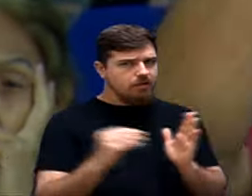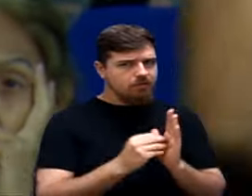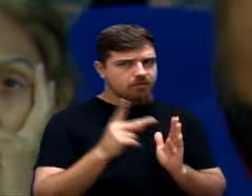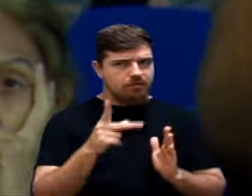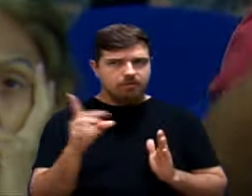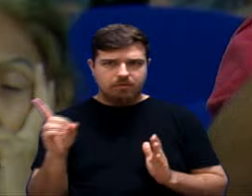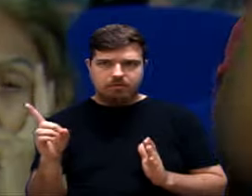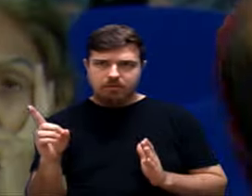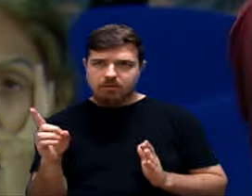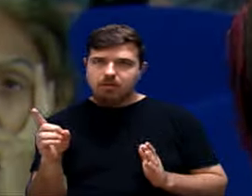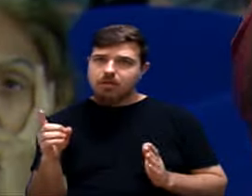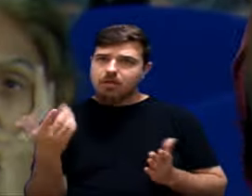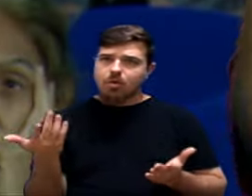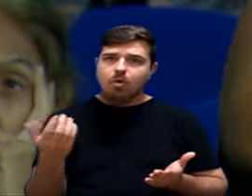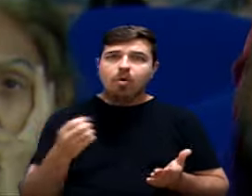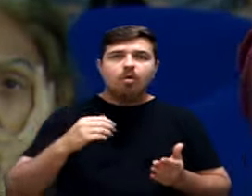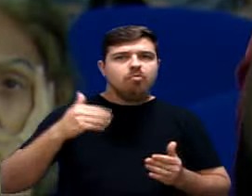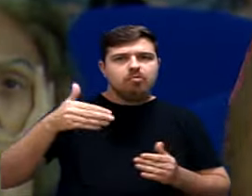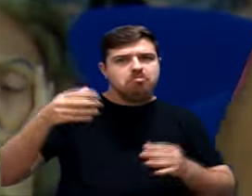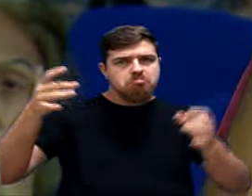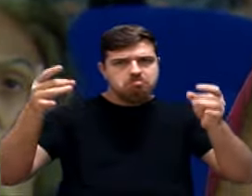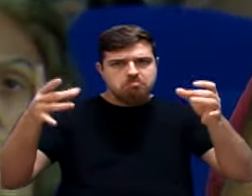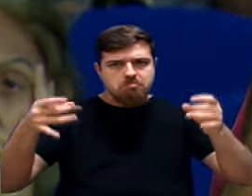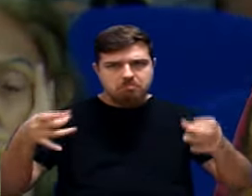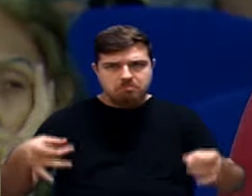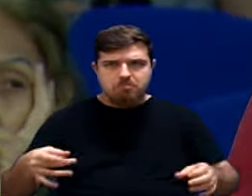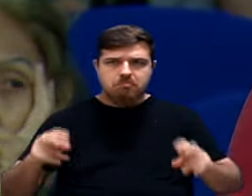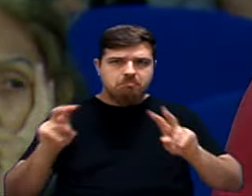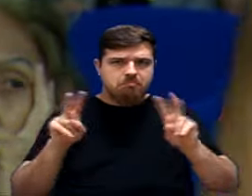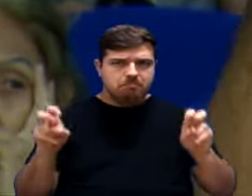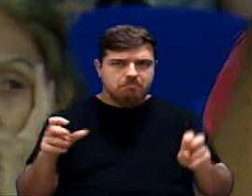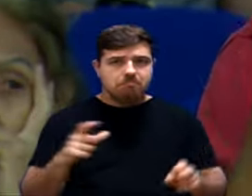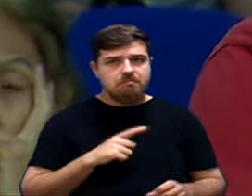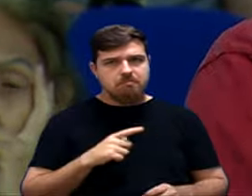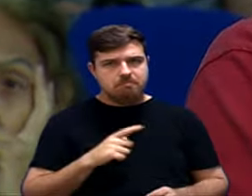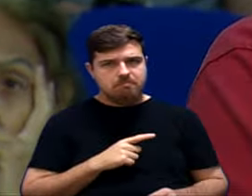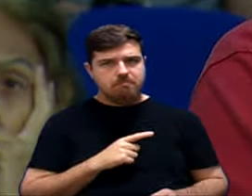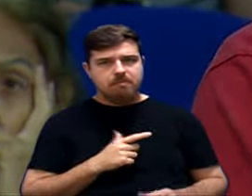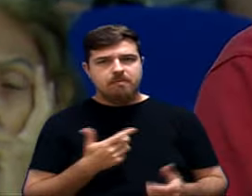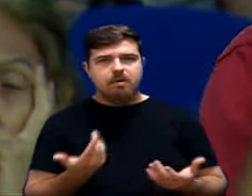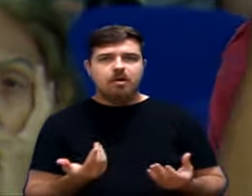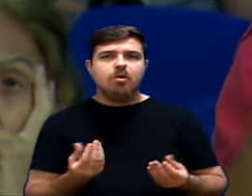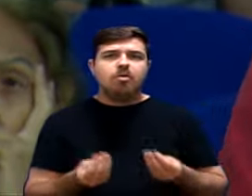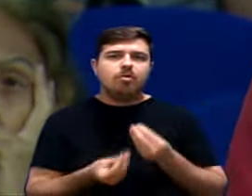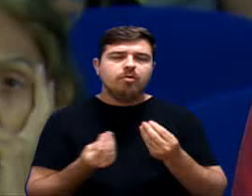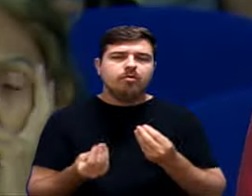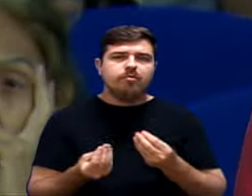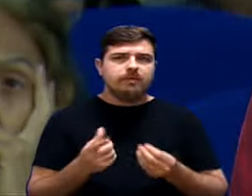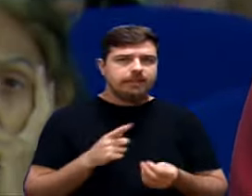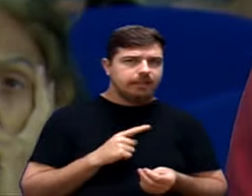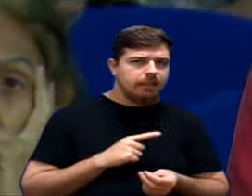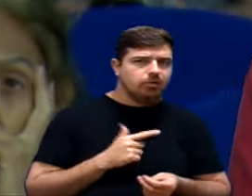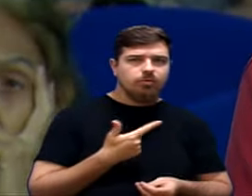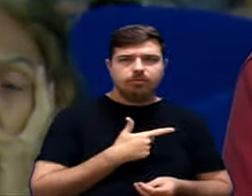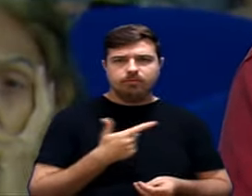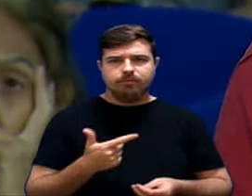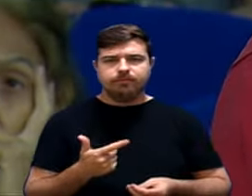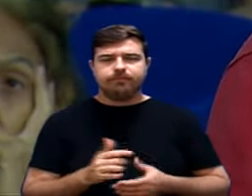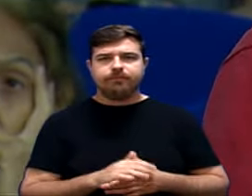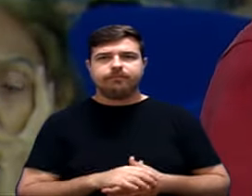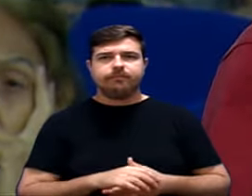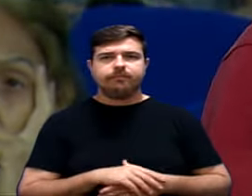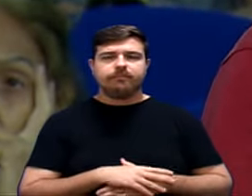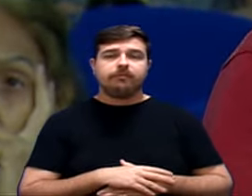se é num dos planos complementares não lembro o nome agora planos acessórios dos planos acessórios e isso queria fazer essa pergunta queria que isso fosse